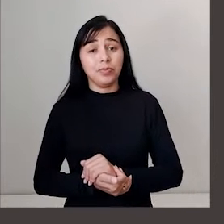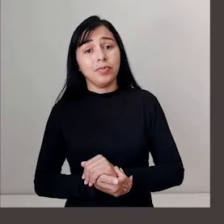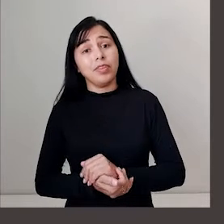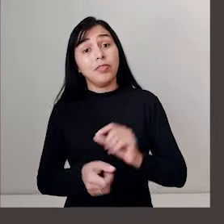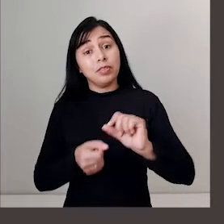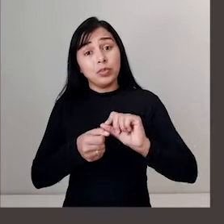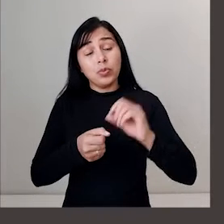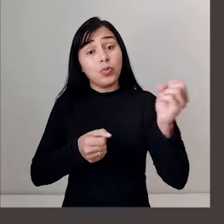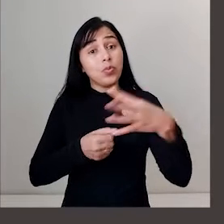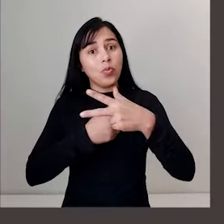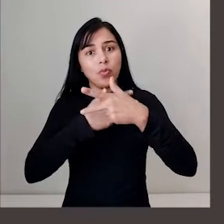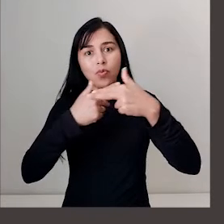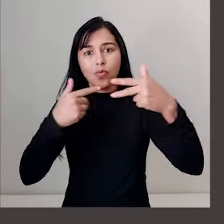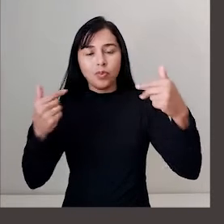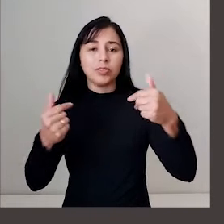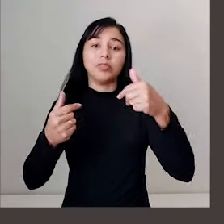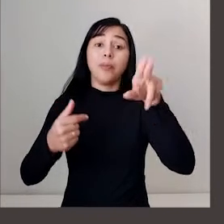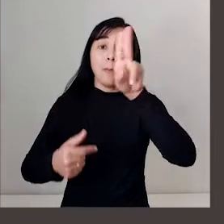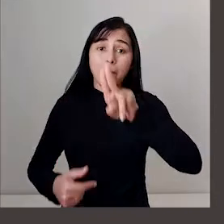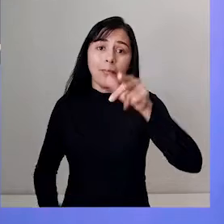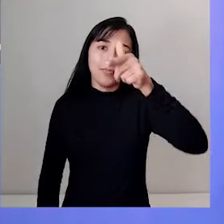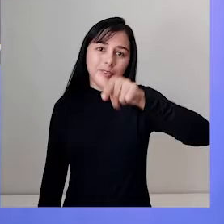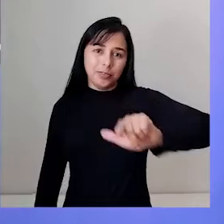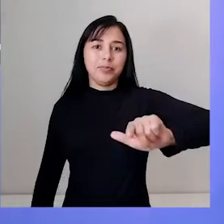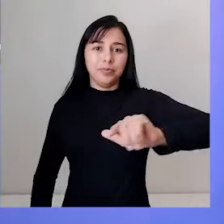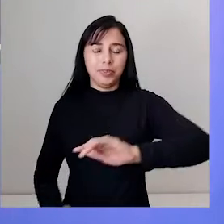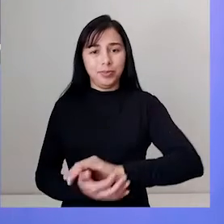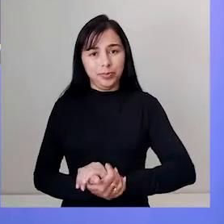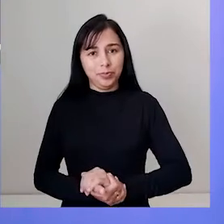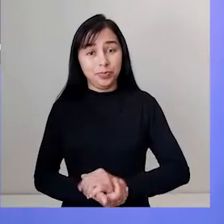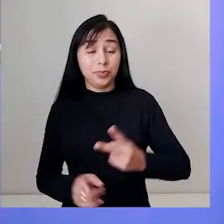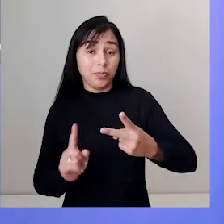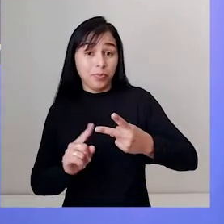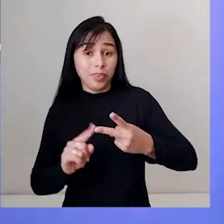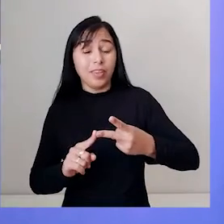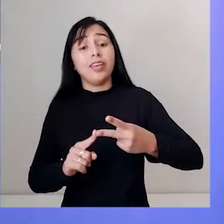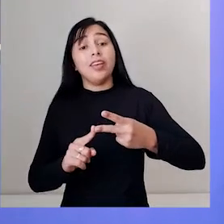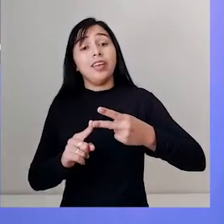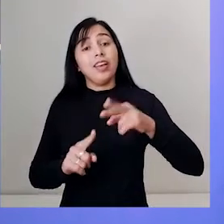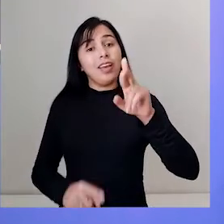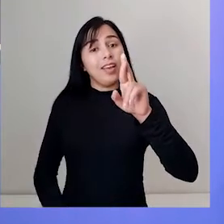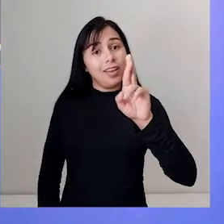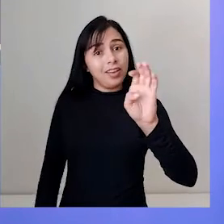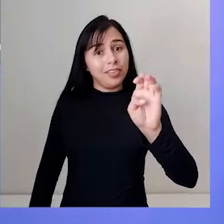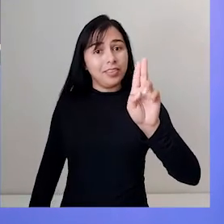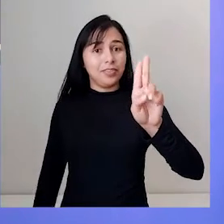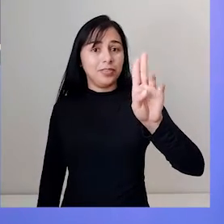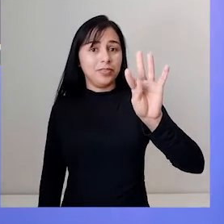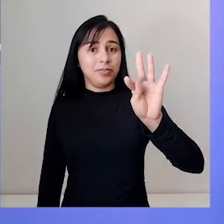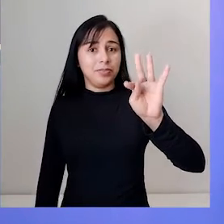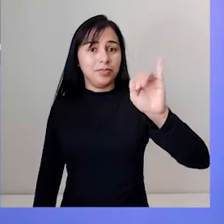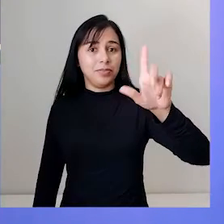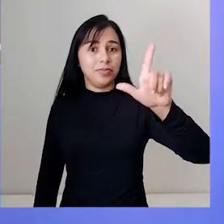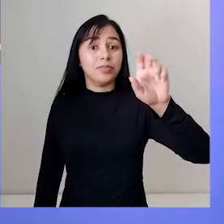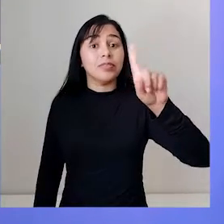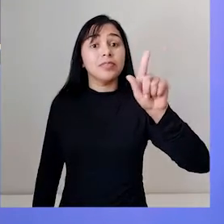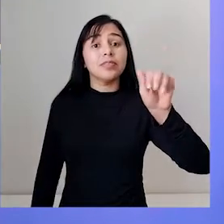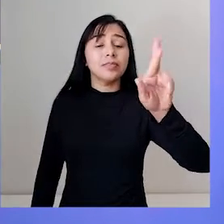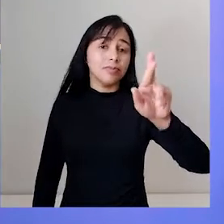novo objeto que possa ser utilizado. Reutilizar é quando o componente não passa por